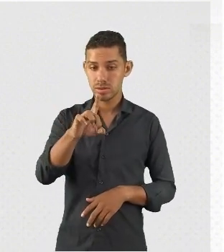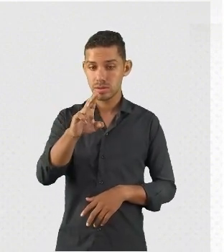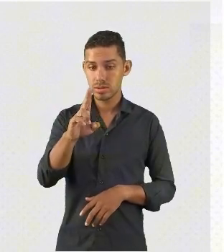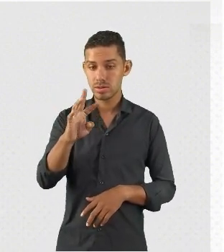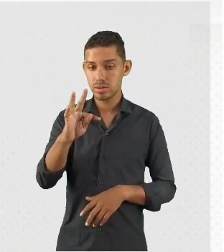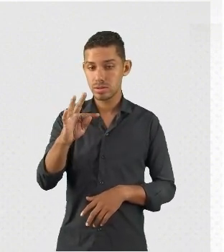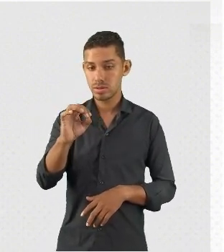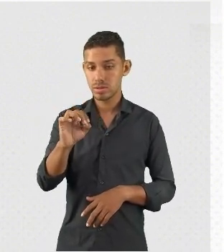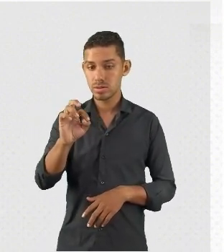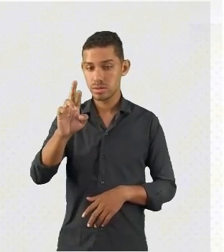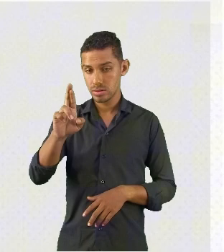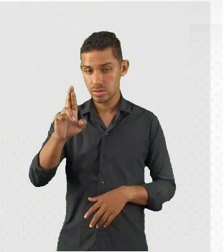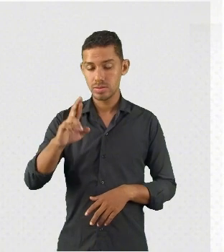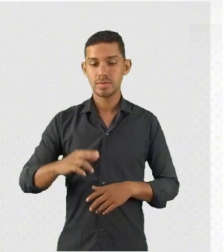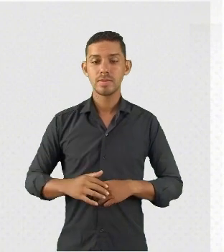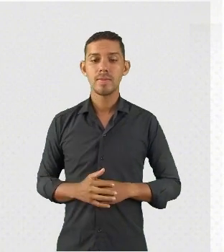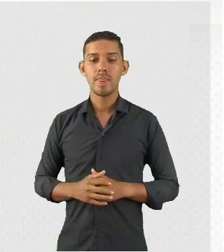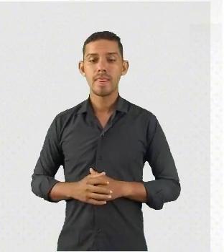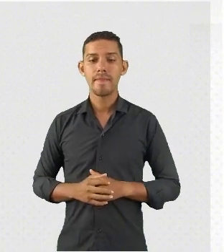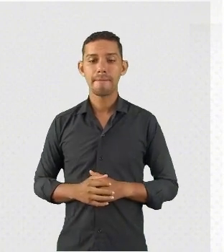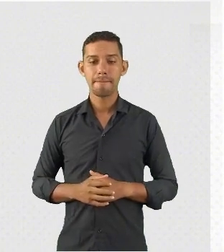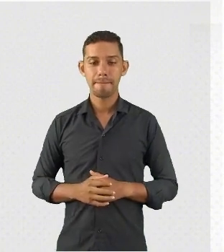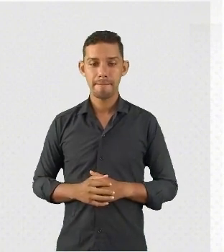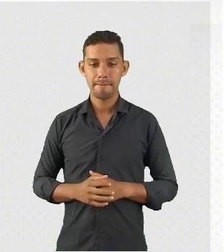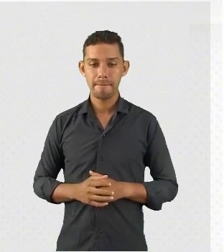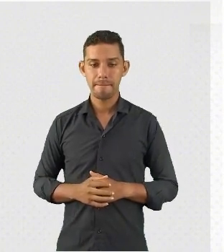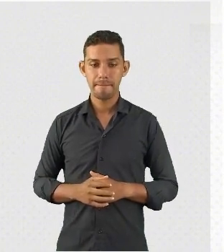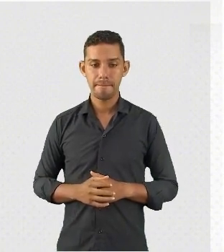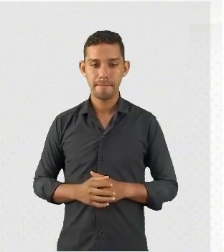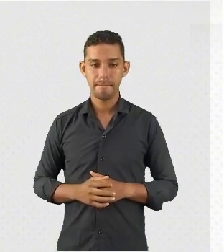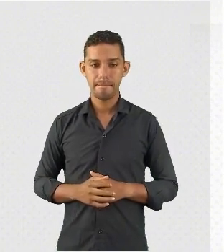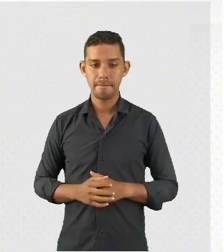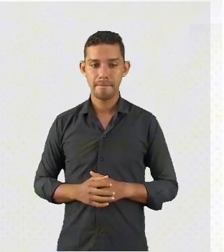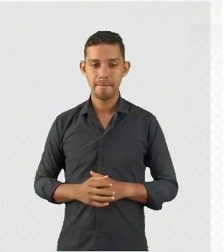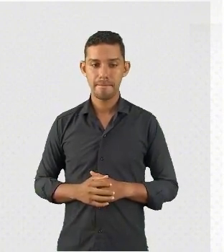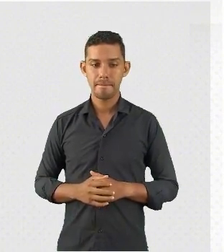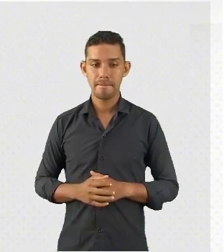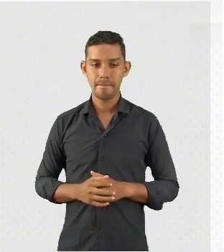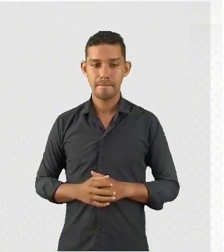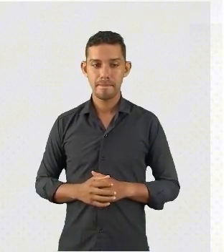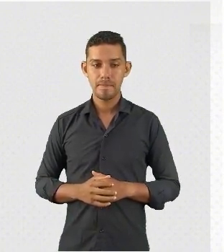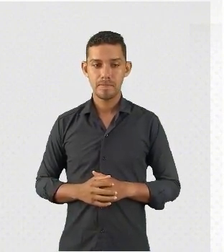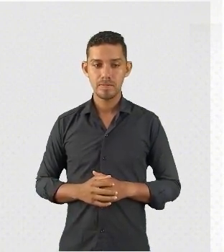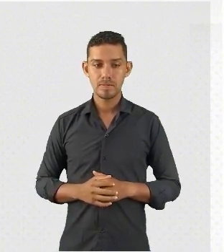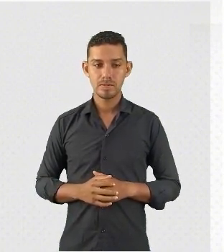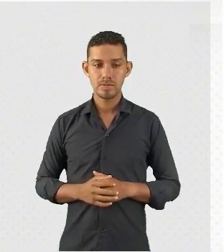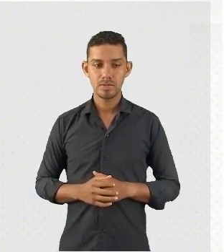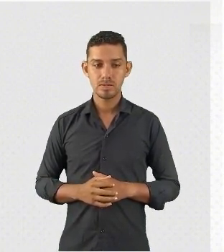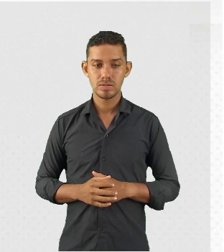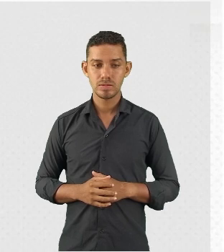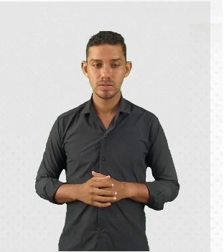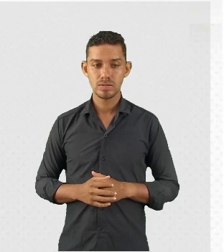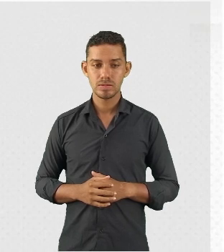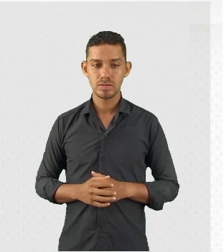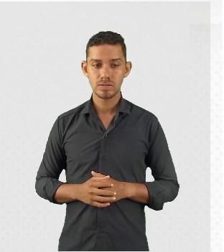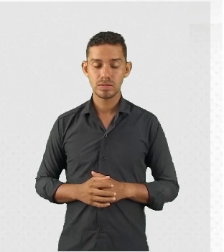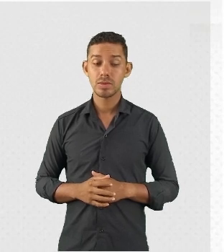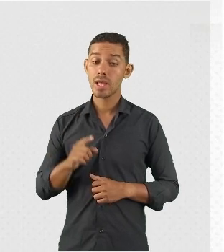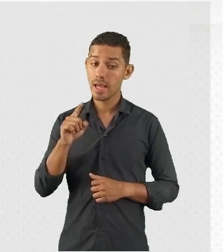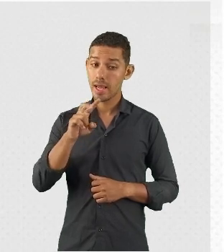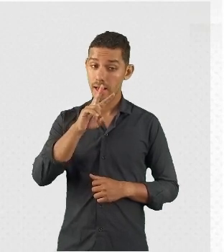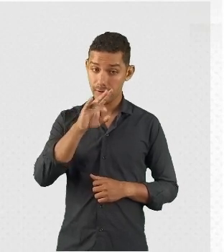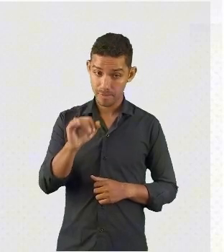Indutor. É esse cara, tá? Ele vai induzir